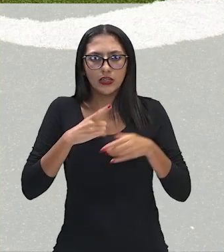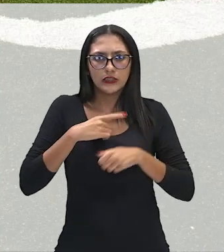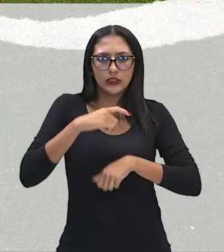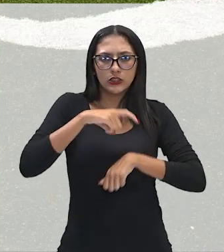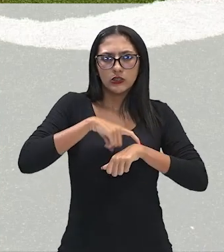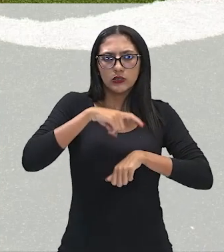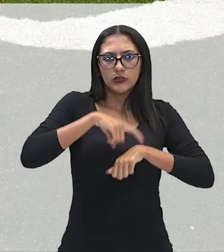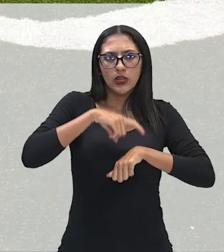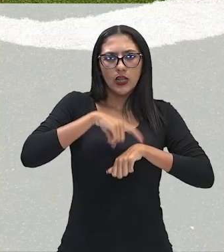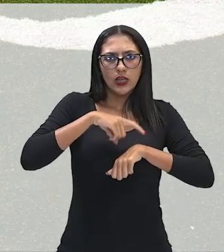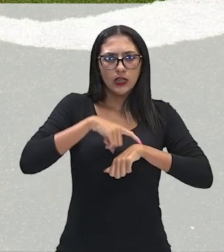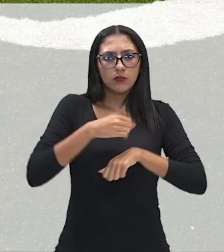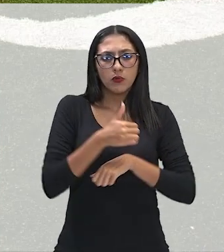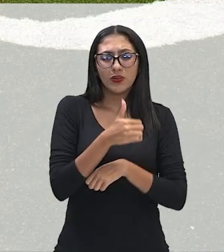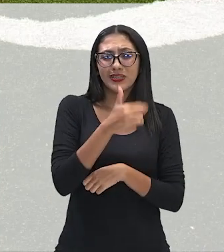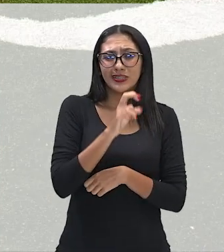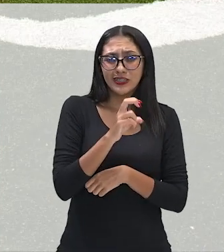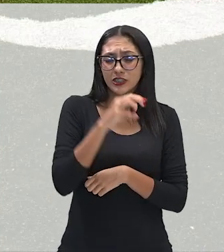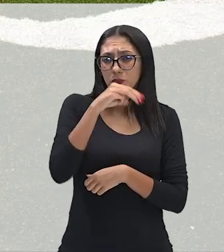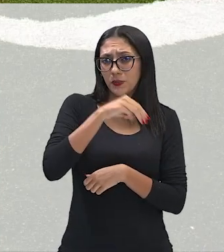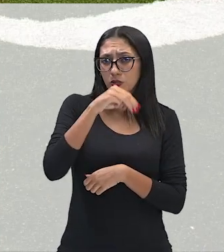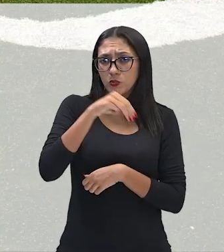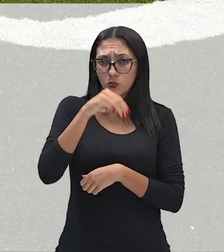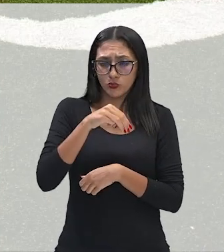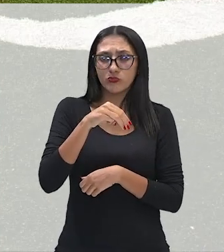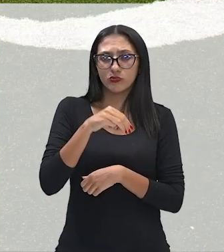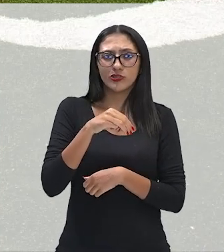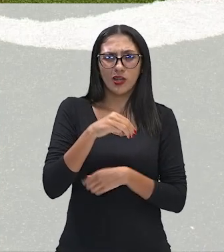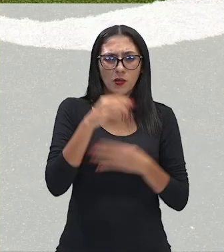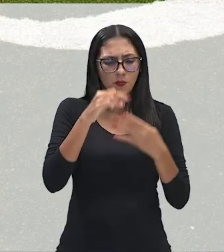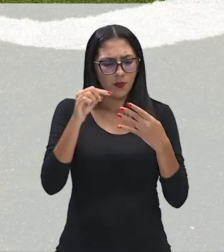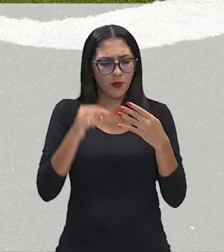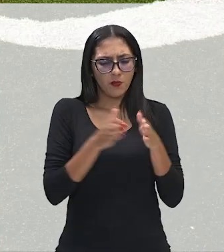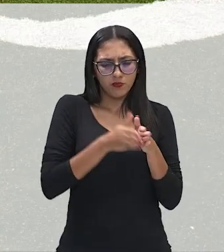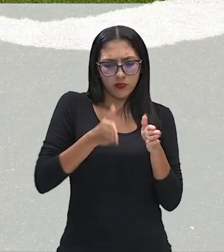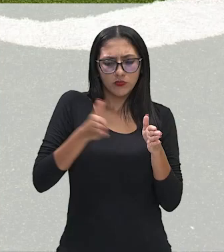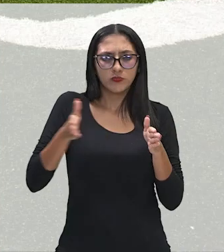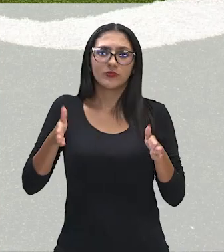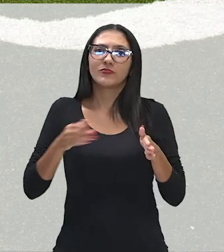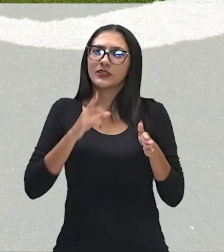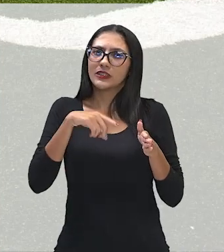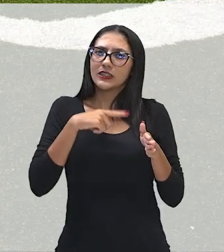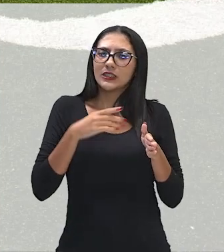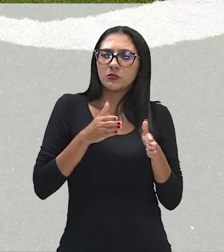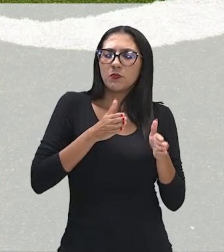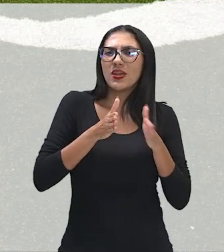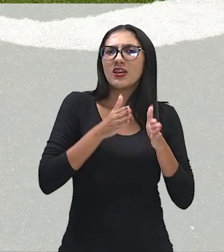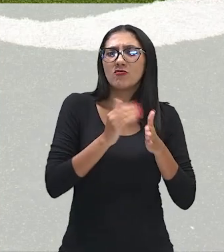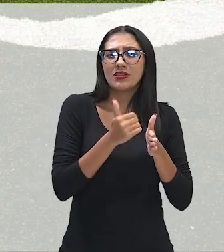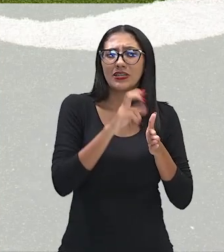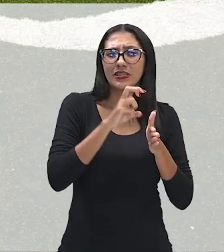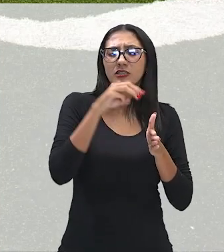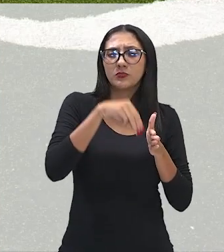divididos em 15 minutos cada, tá? E dentro desse limite de tempo,